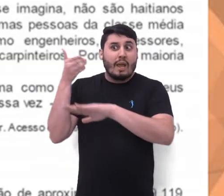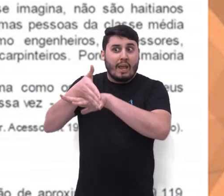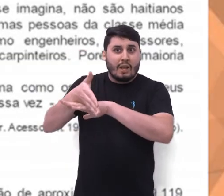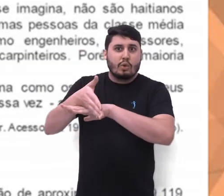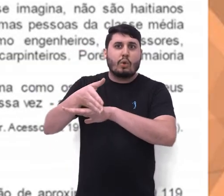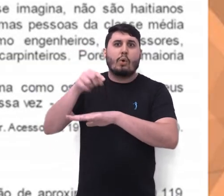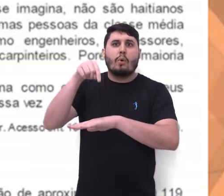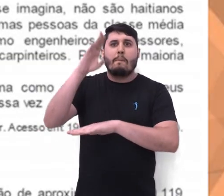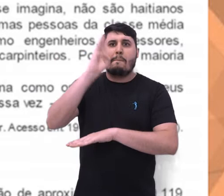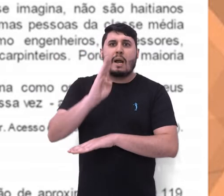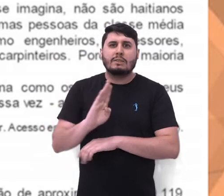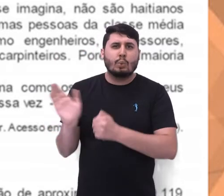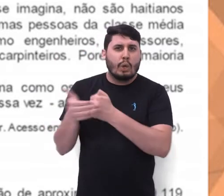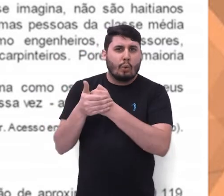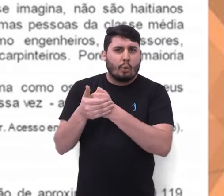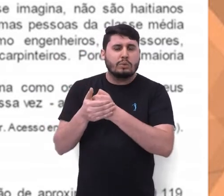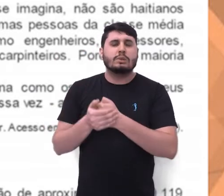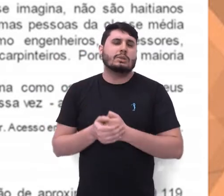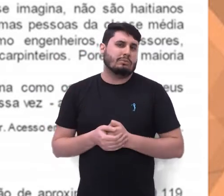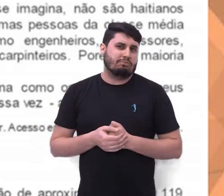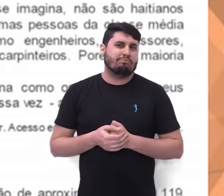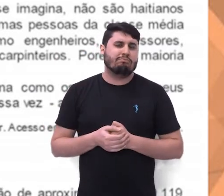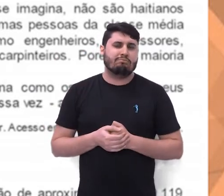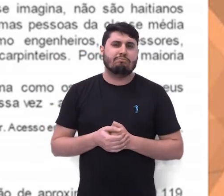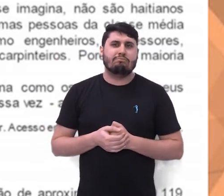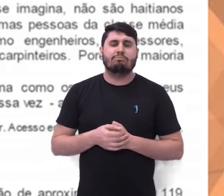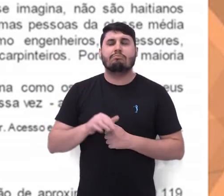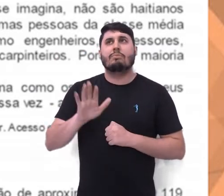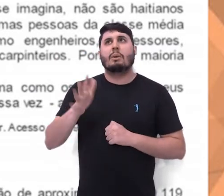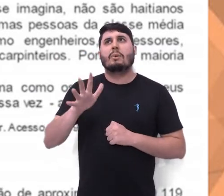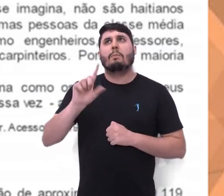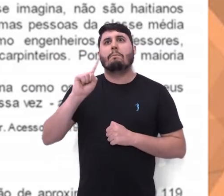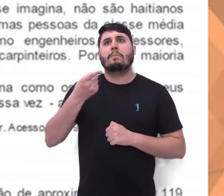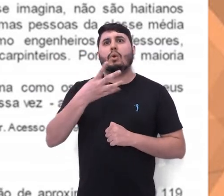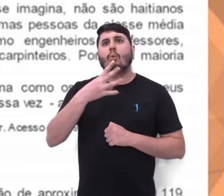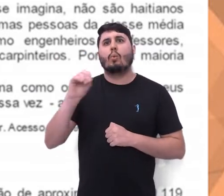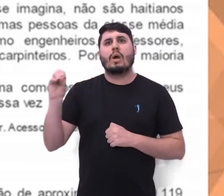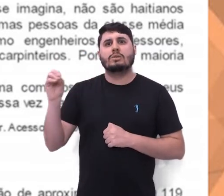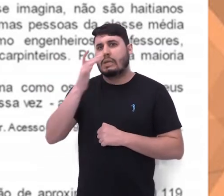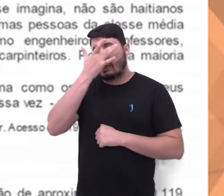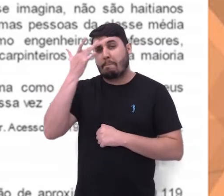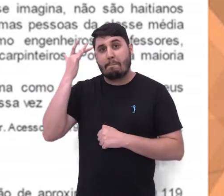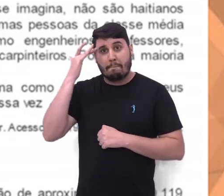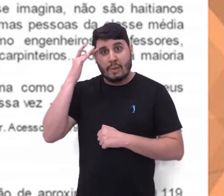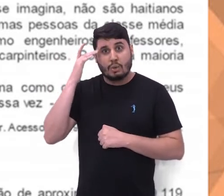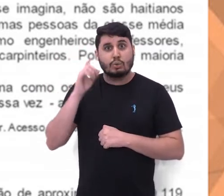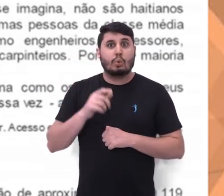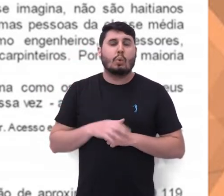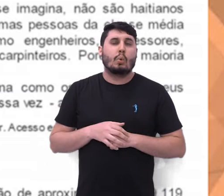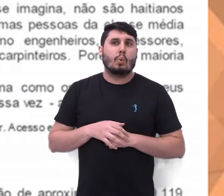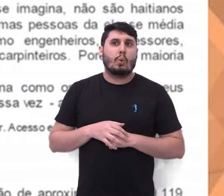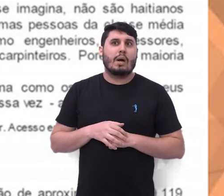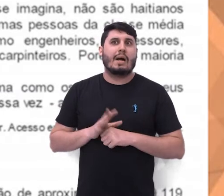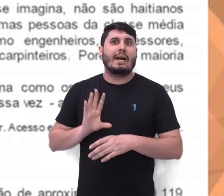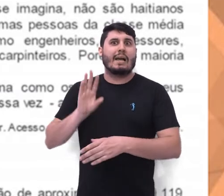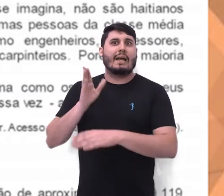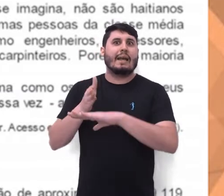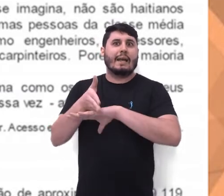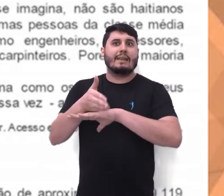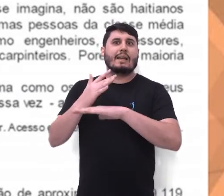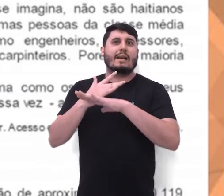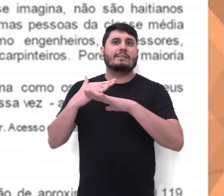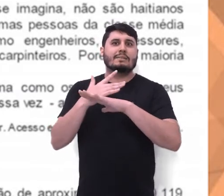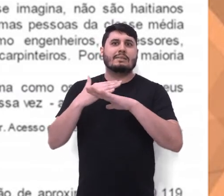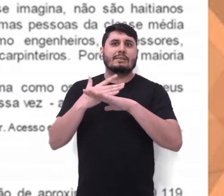no Brasil pelo Acre, levando para 1.400 a quantidade de imigrantes daquele país no